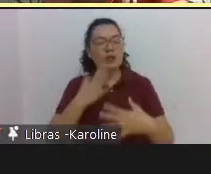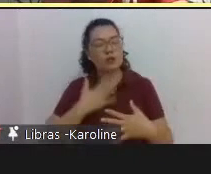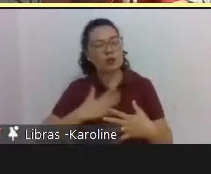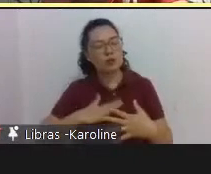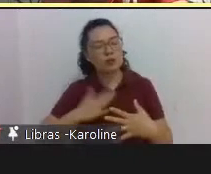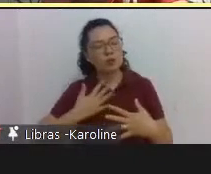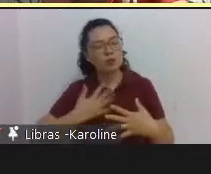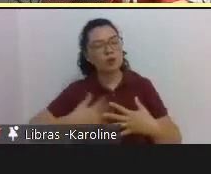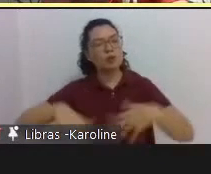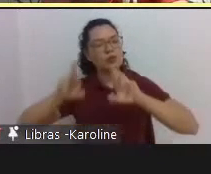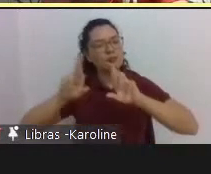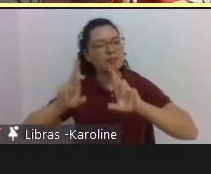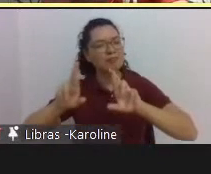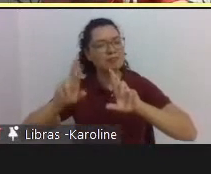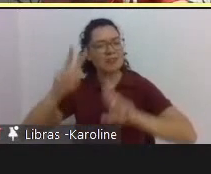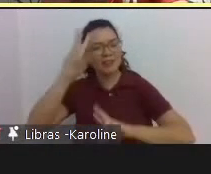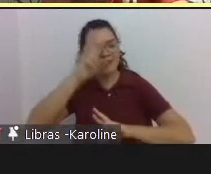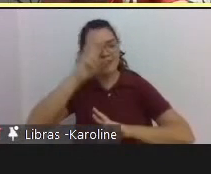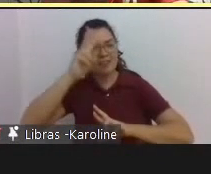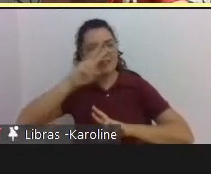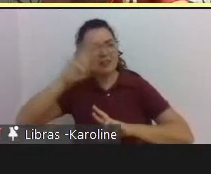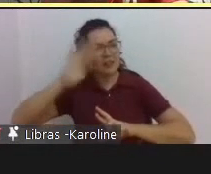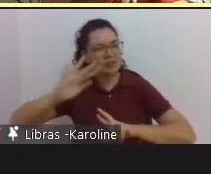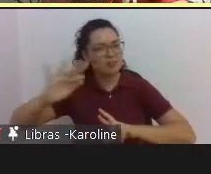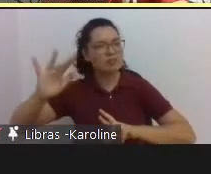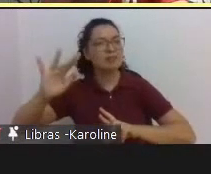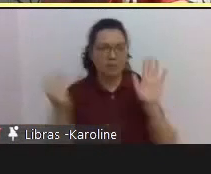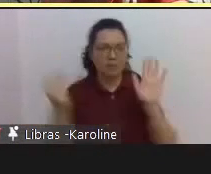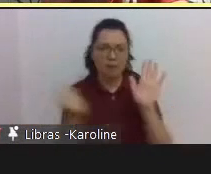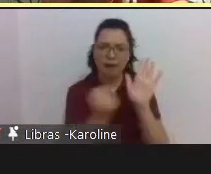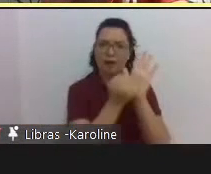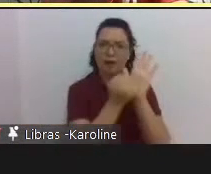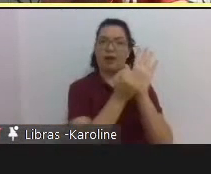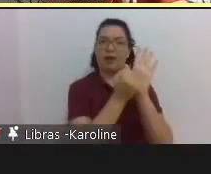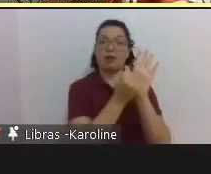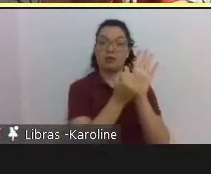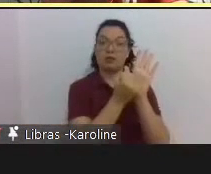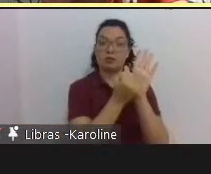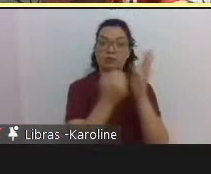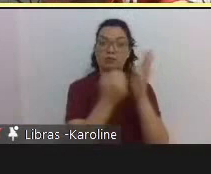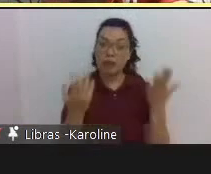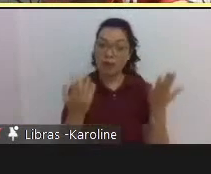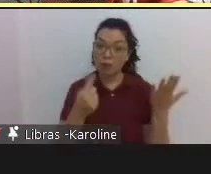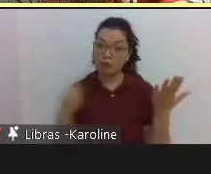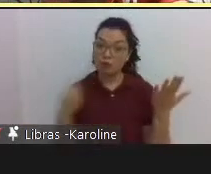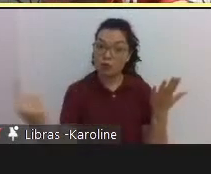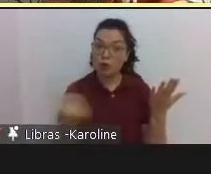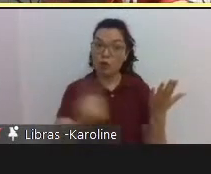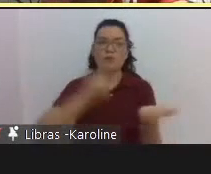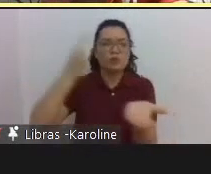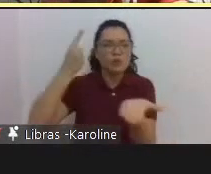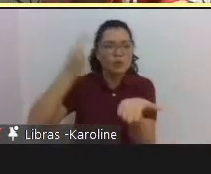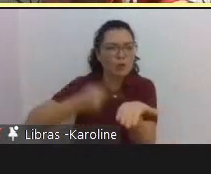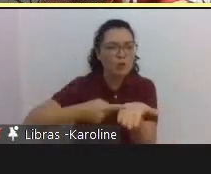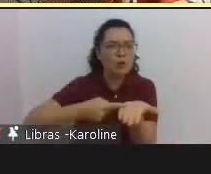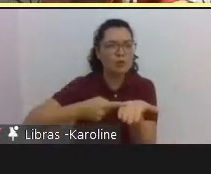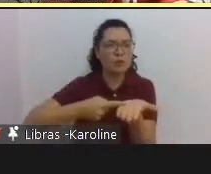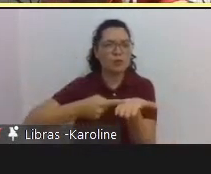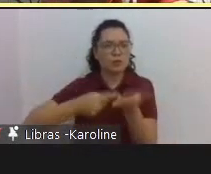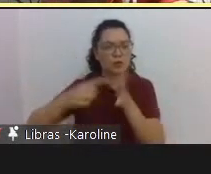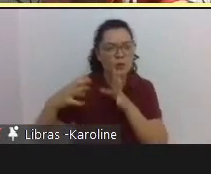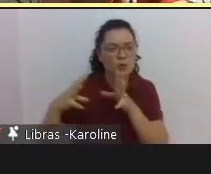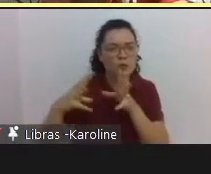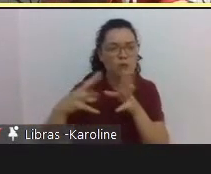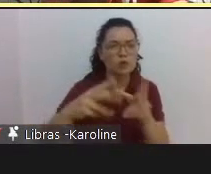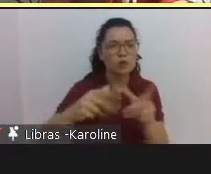memórias, registrado no legado deixado. Este é o compromisso da Amparc, a todos os seus afiliados institucionais,